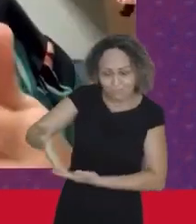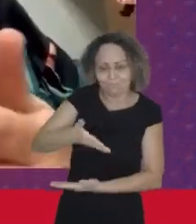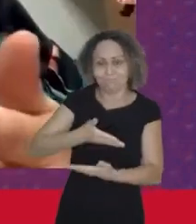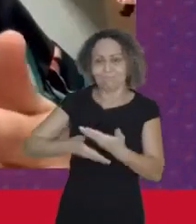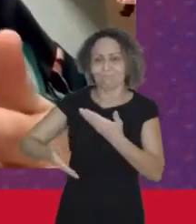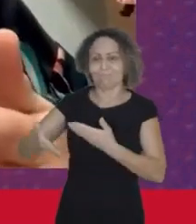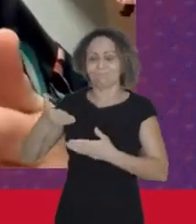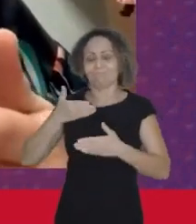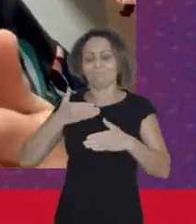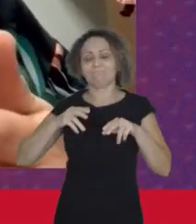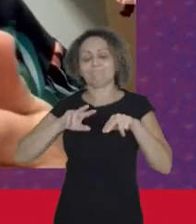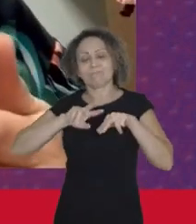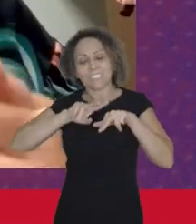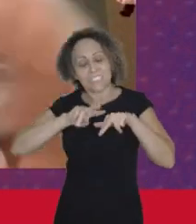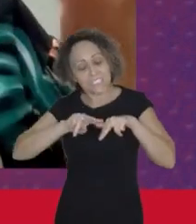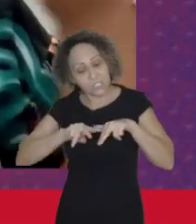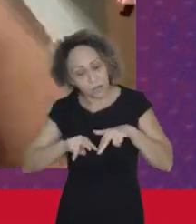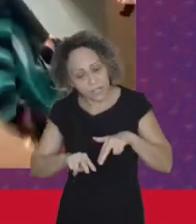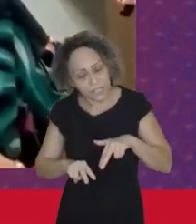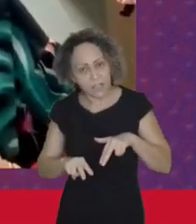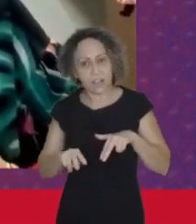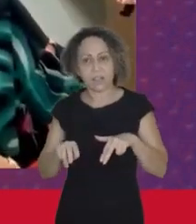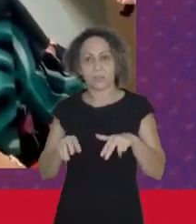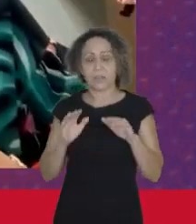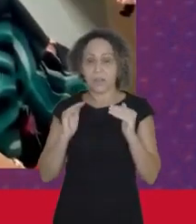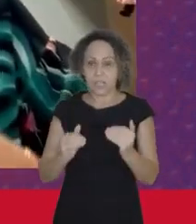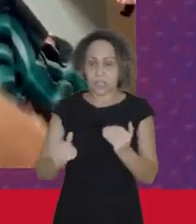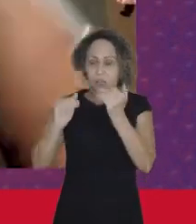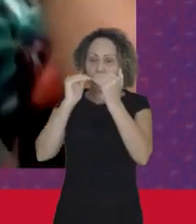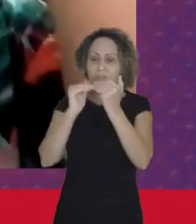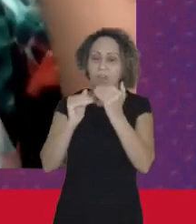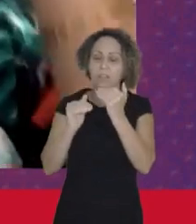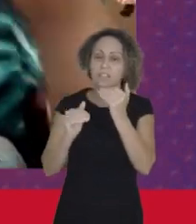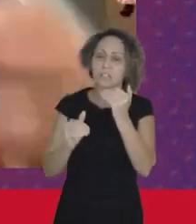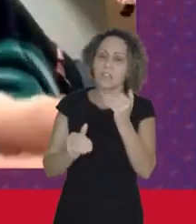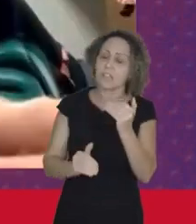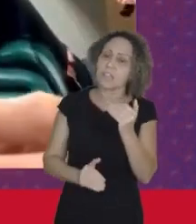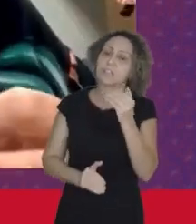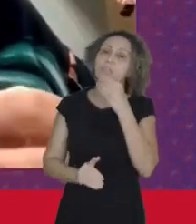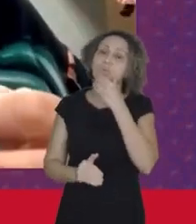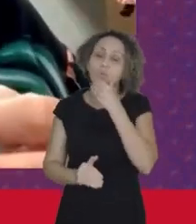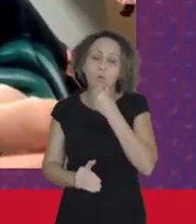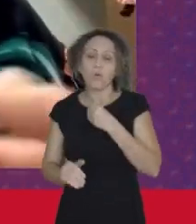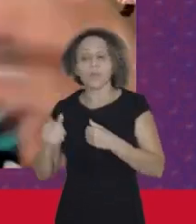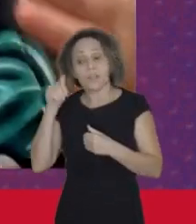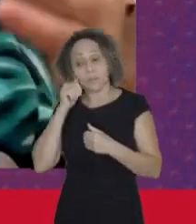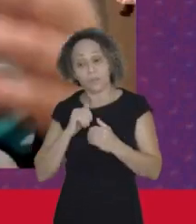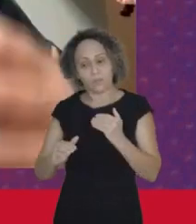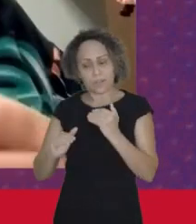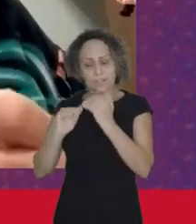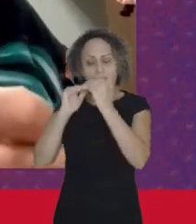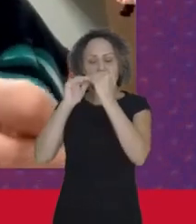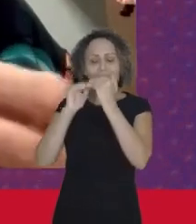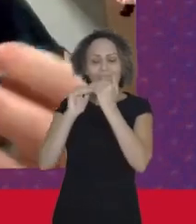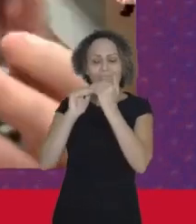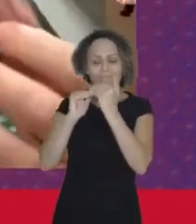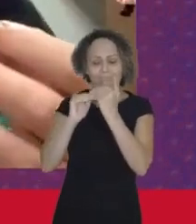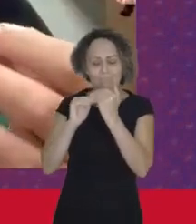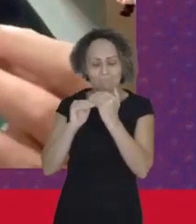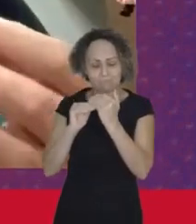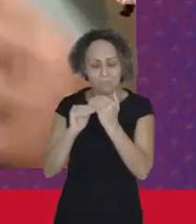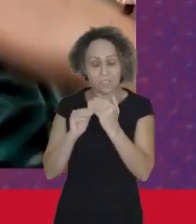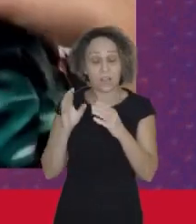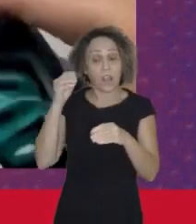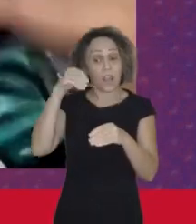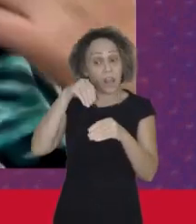tema das deficiências. Igualdade entre homens e mulheres é princípio da Convenção, então ela